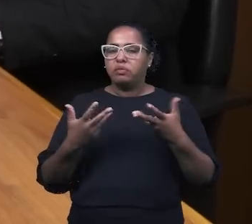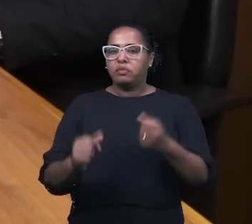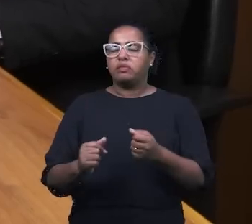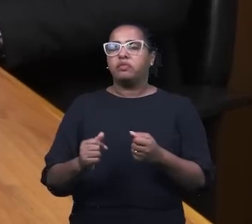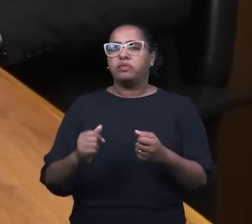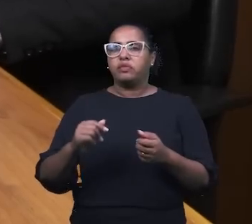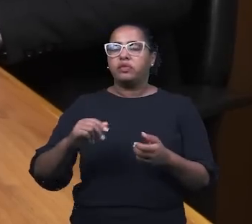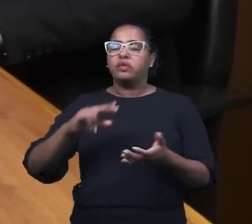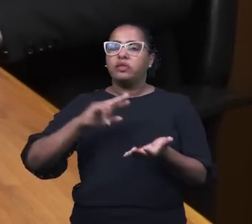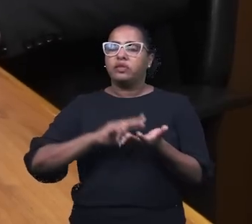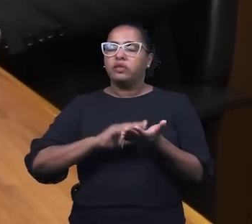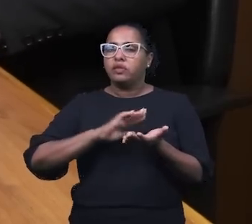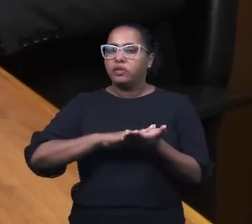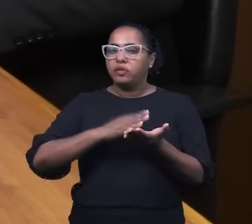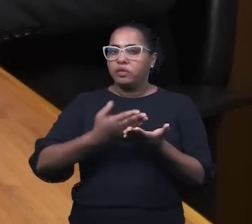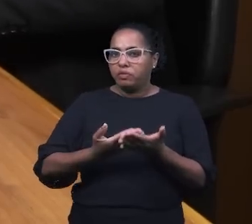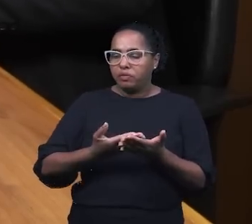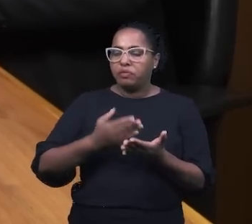10 idiomas.